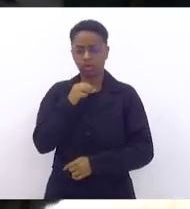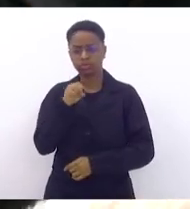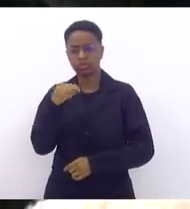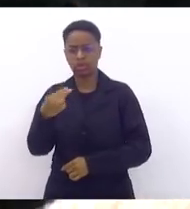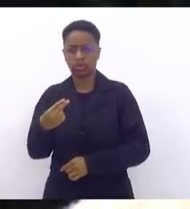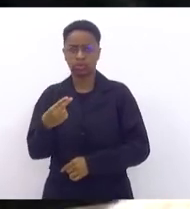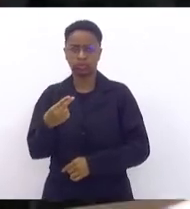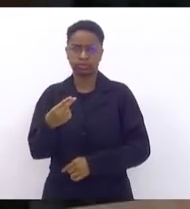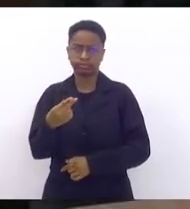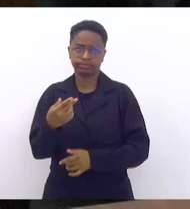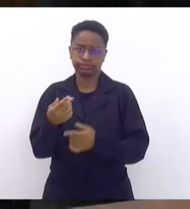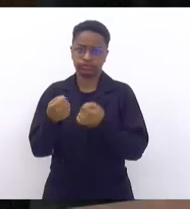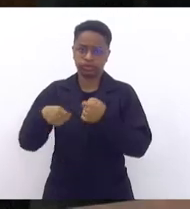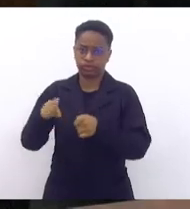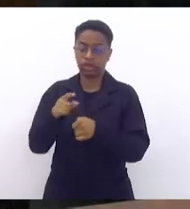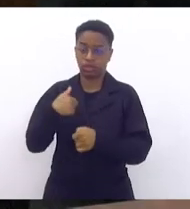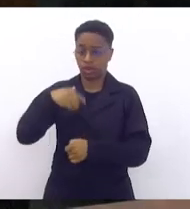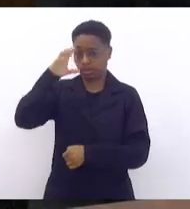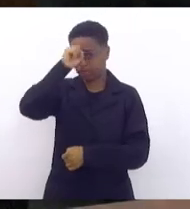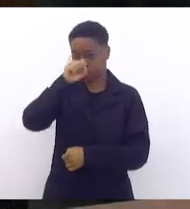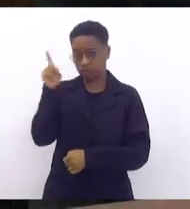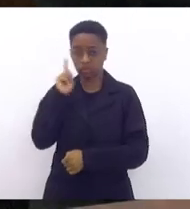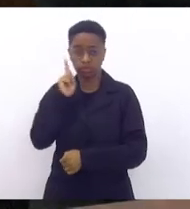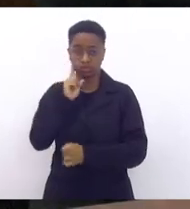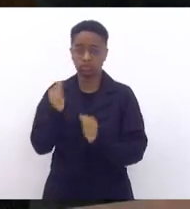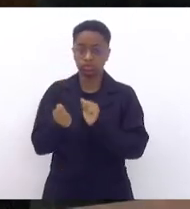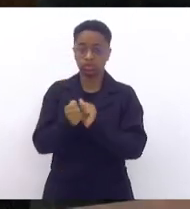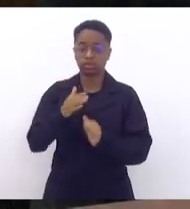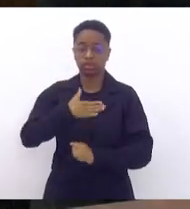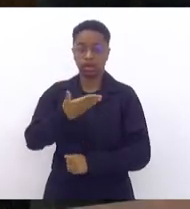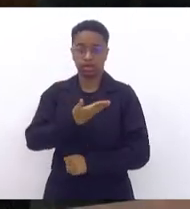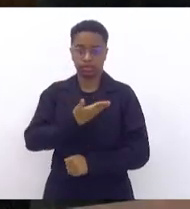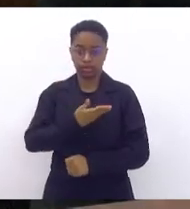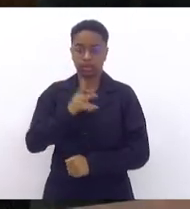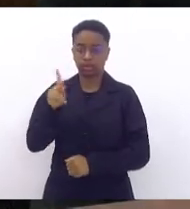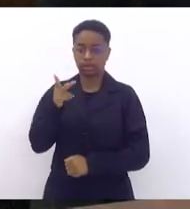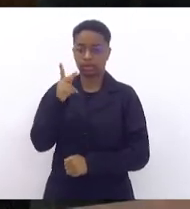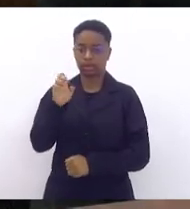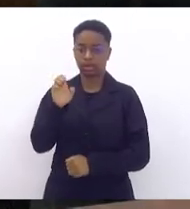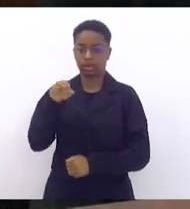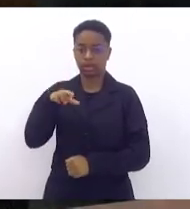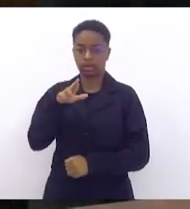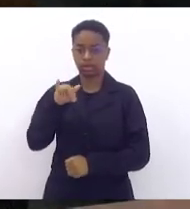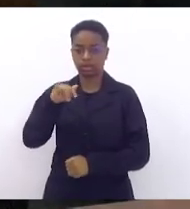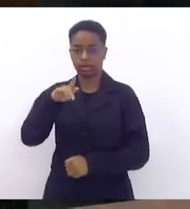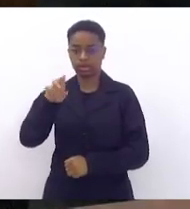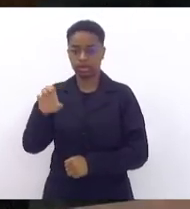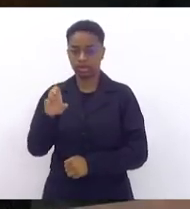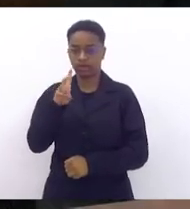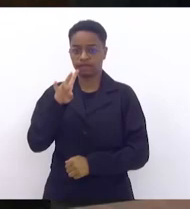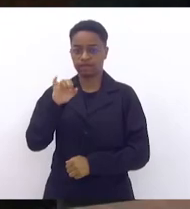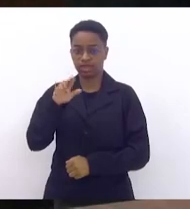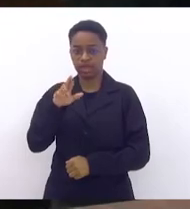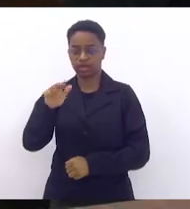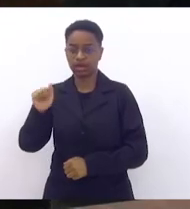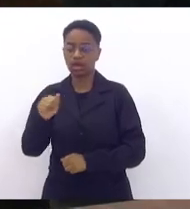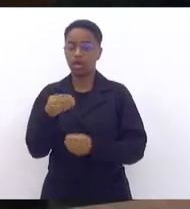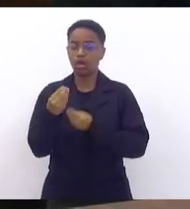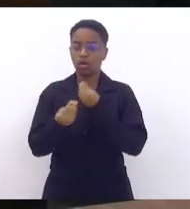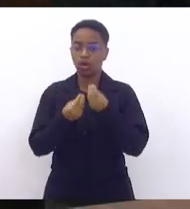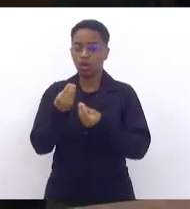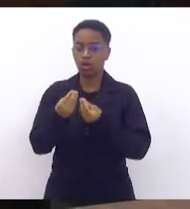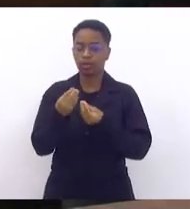devam. Eu aprendo diariamente com meu amigo Henrique Vieira e deputado federal o quanto que a religião pode e deve